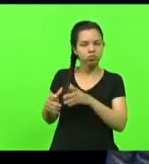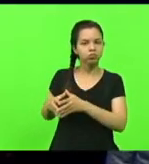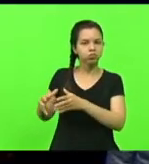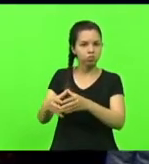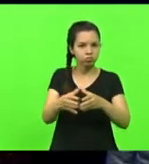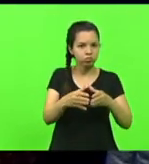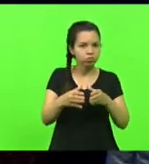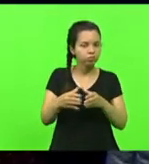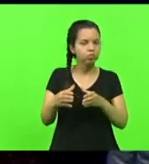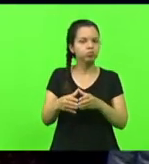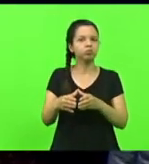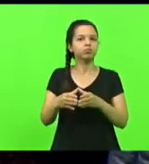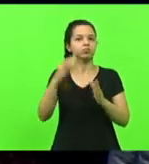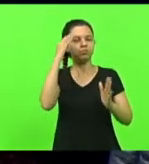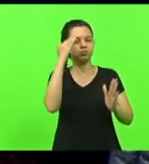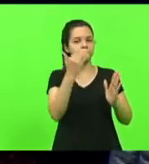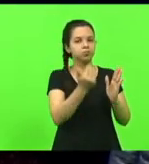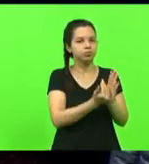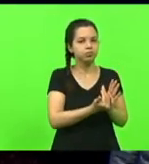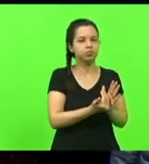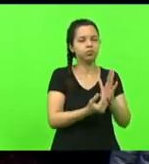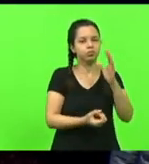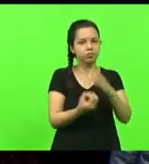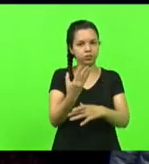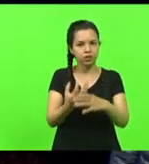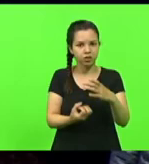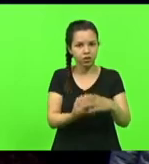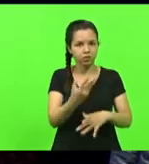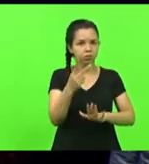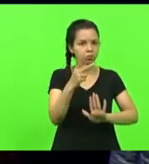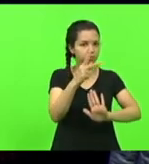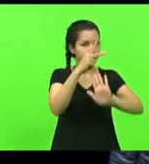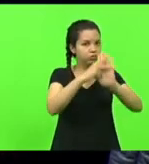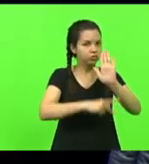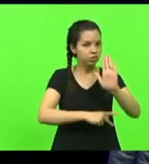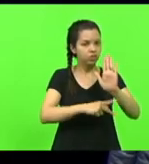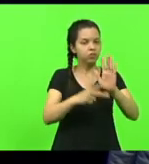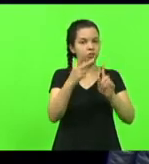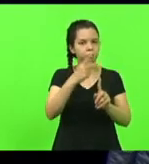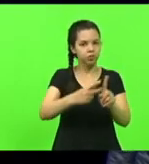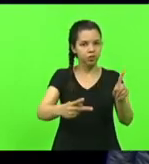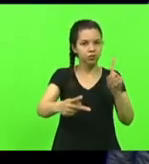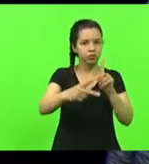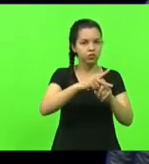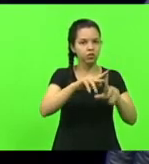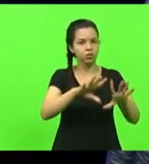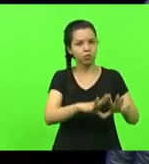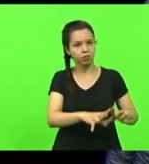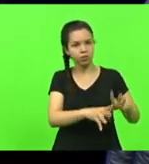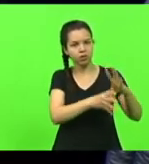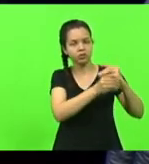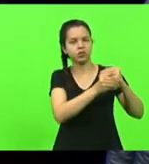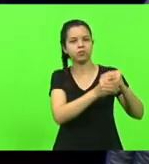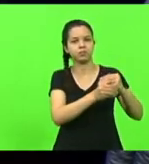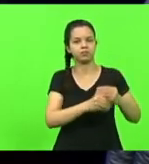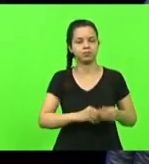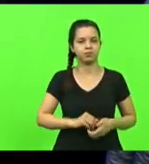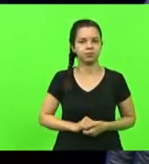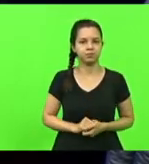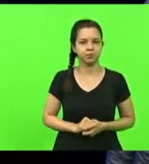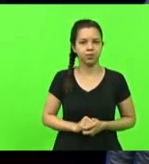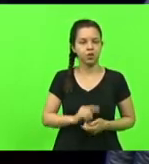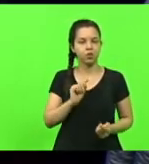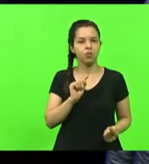sendo cumprido. Está sendo criado um projeto de Previdência complementar que tem o